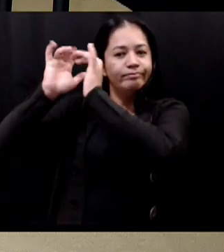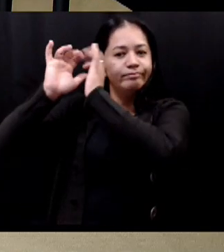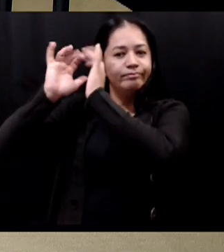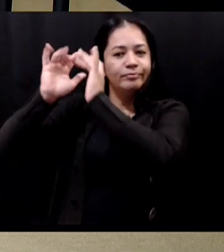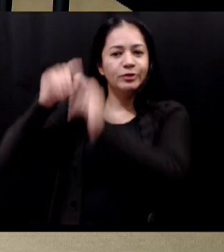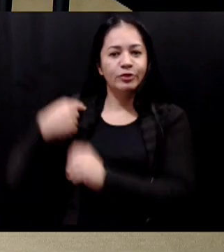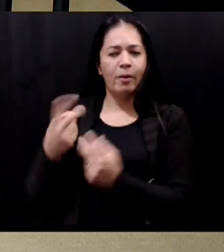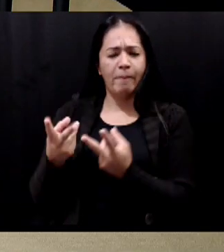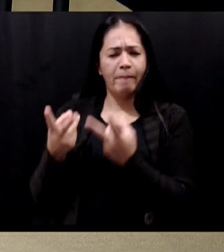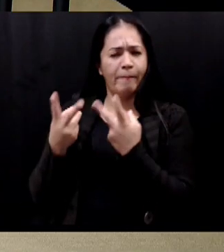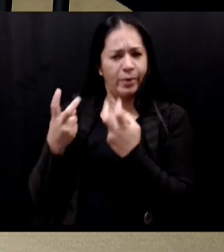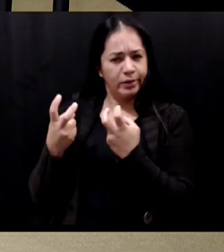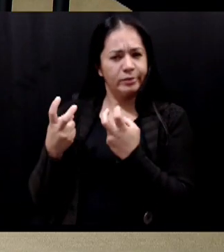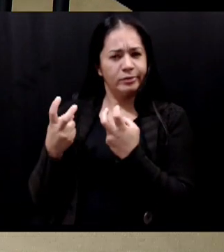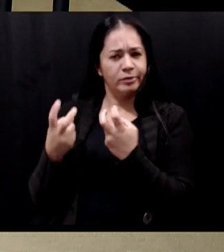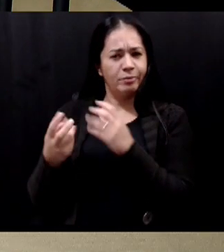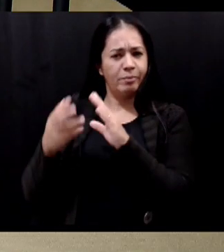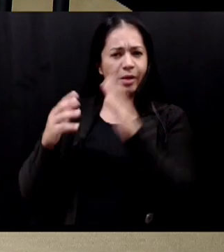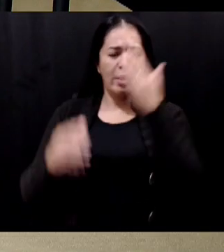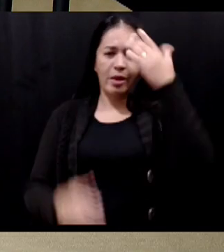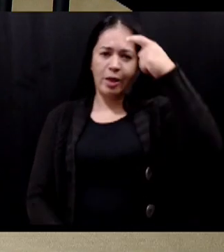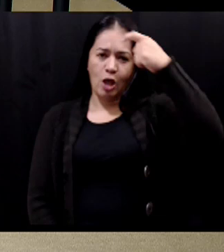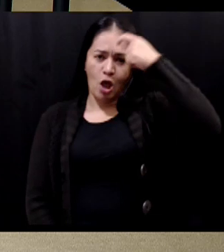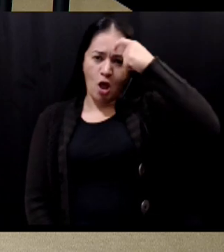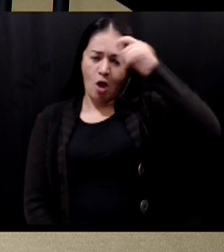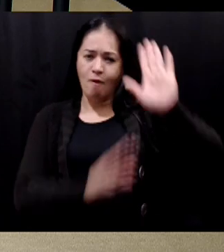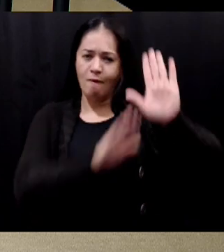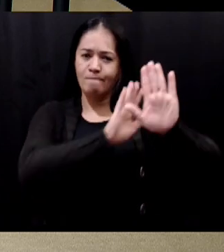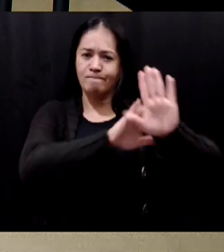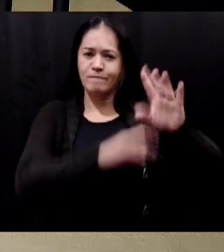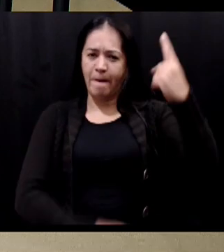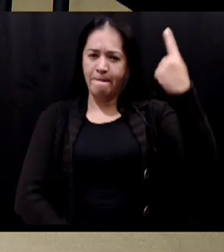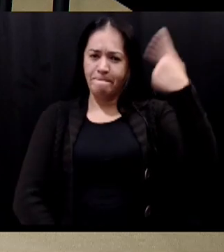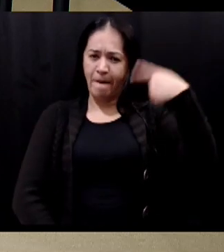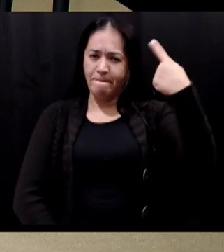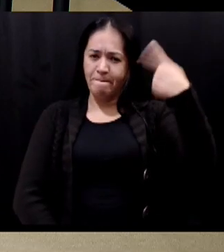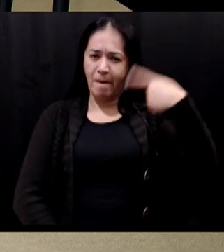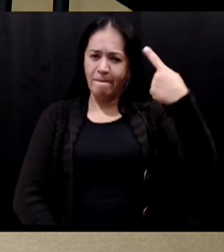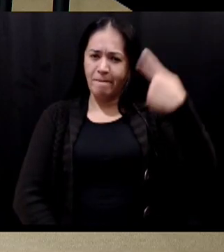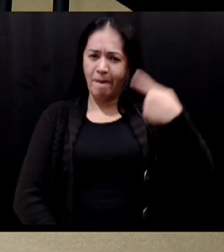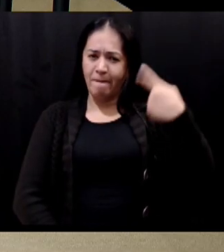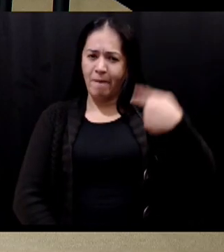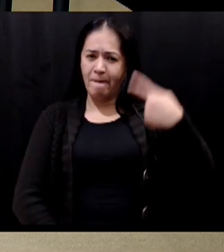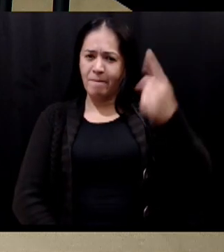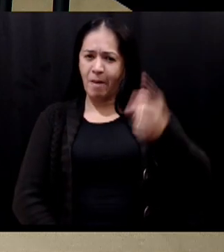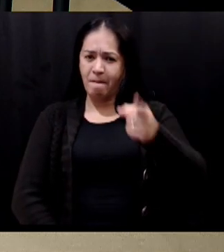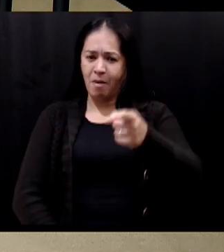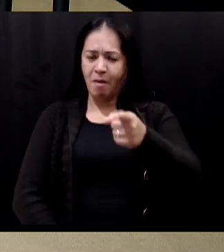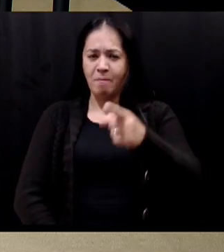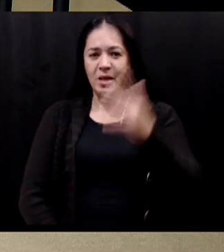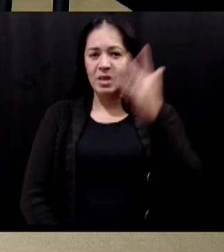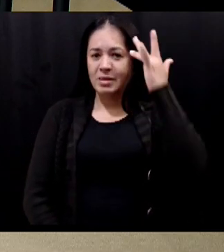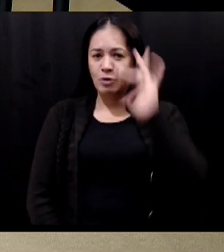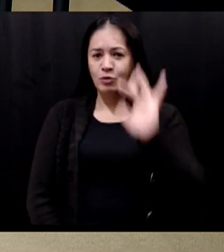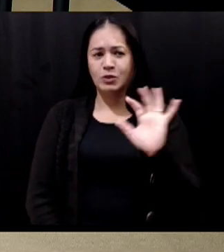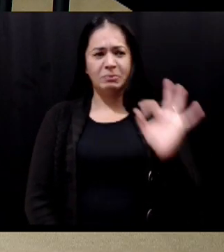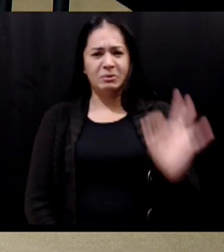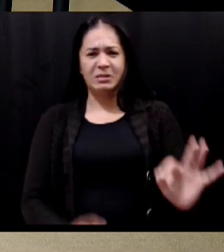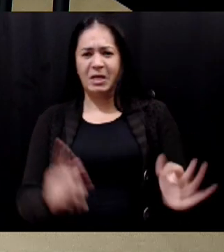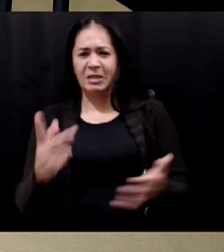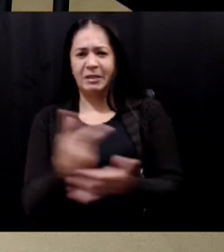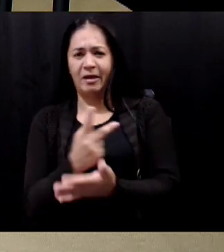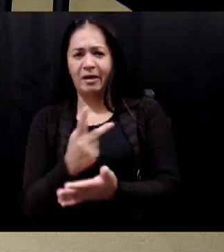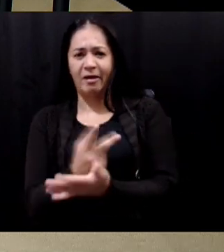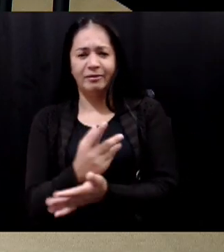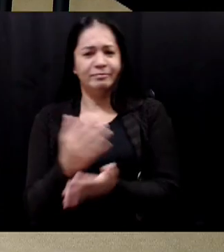esse subconsciente querendo mandar no nosso dia a dia, ele não sabe muito bem o que é certo e errado, né? E aí o